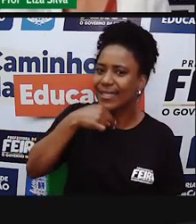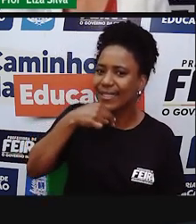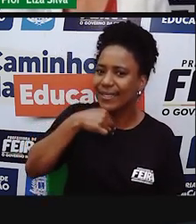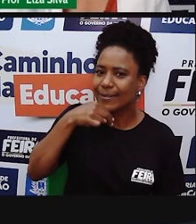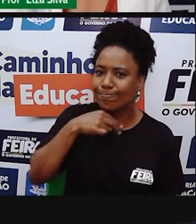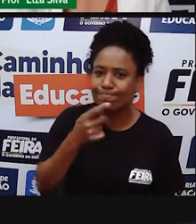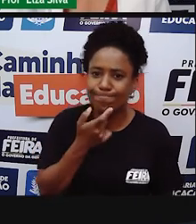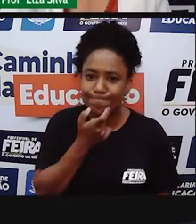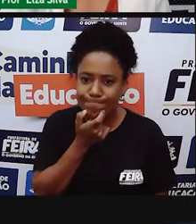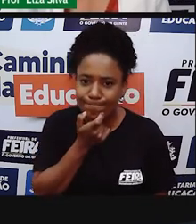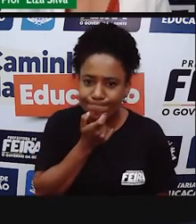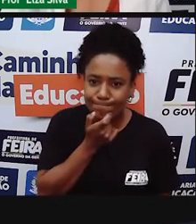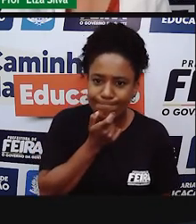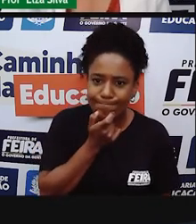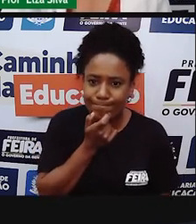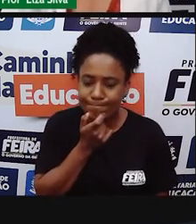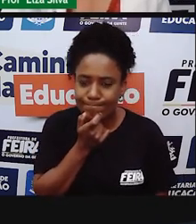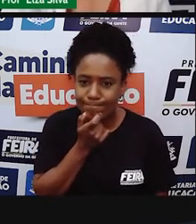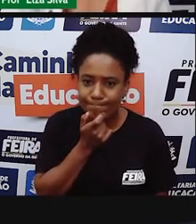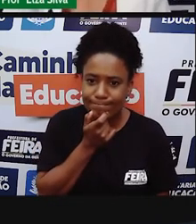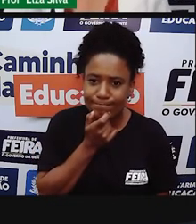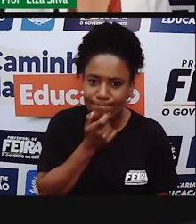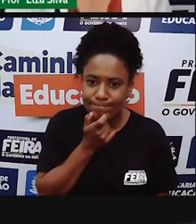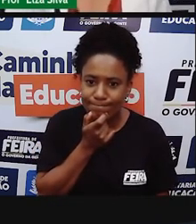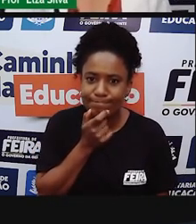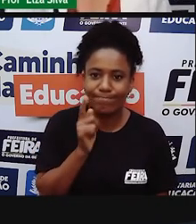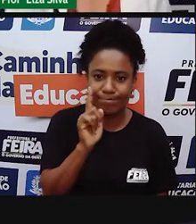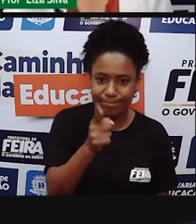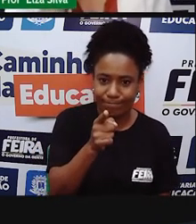Gente, eu acho que é letter G.